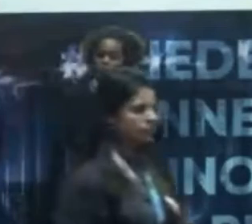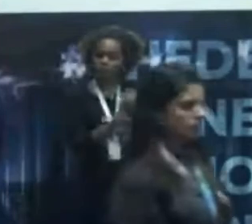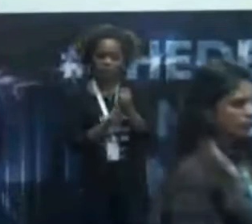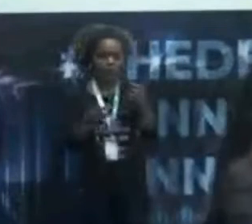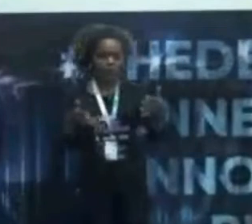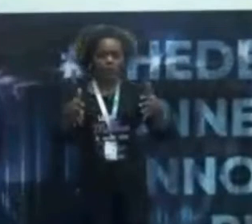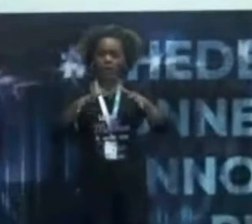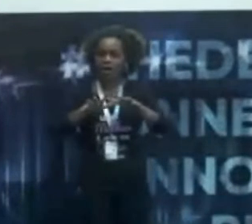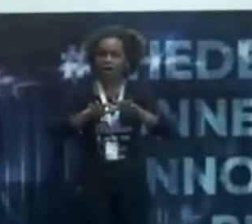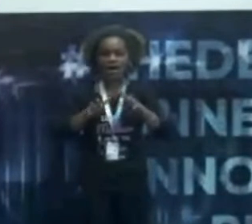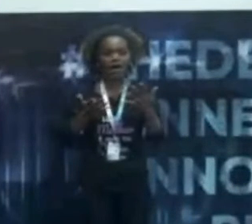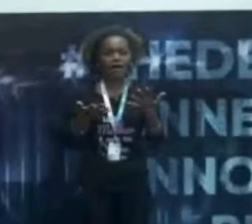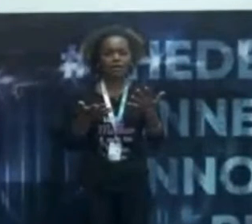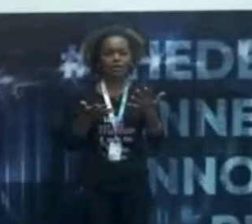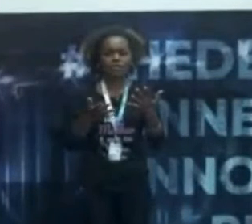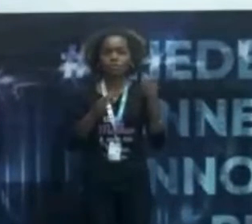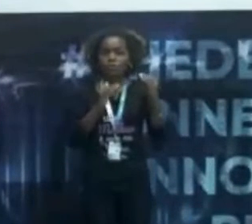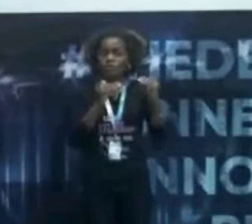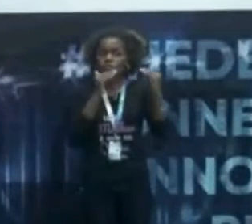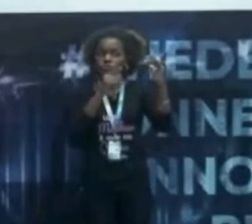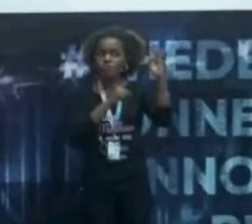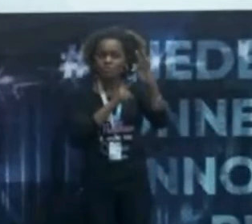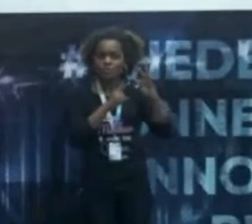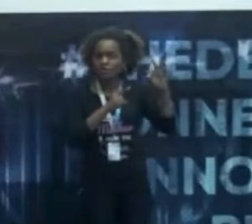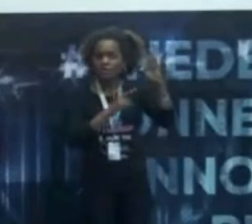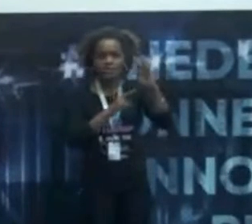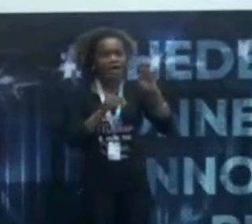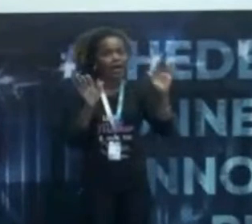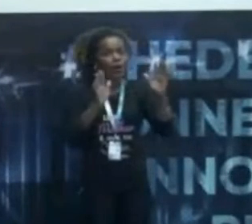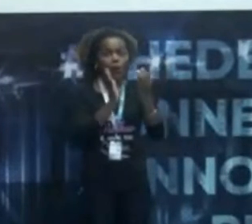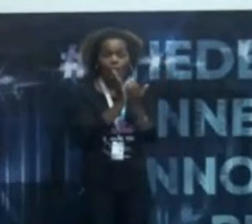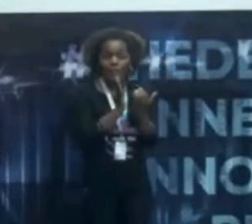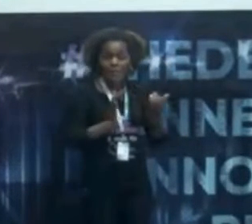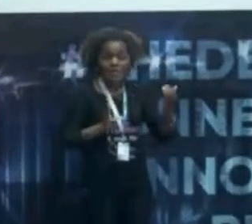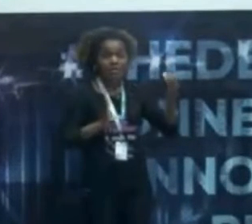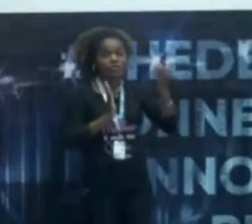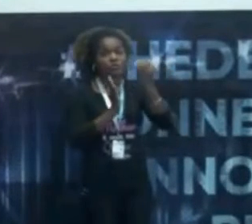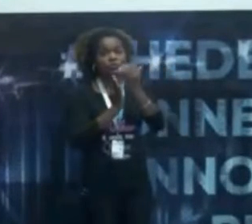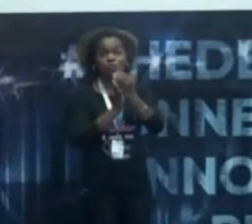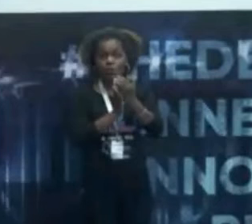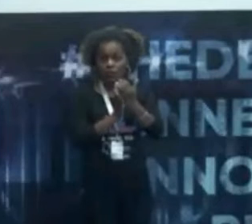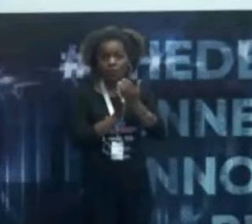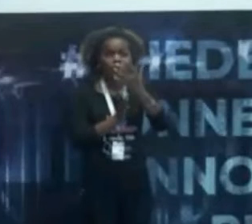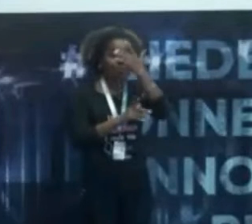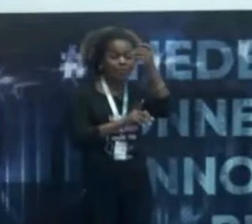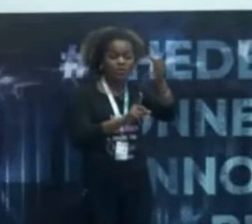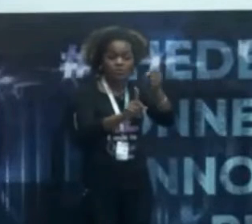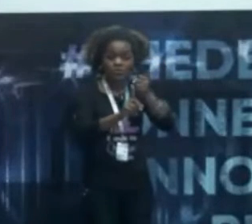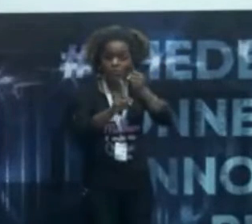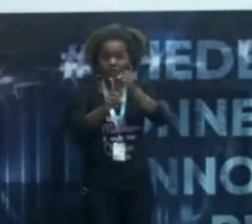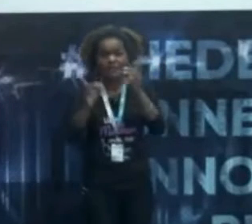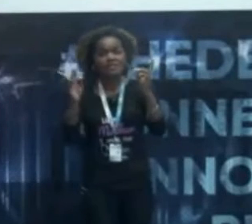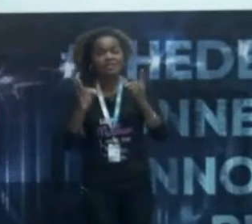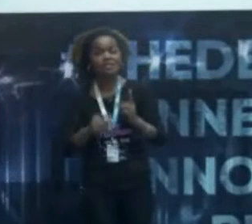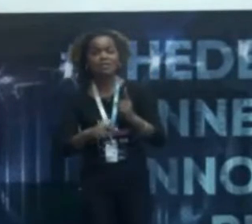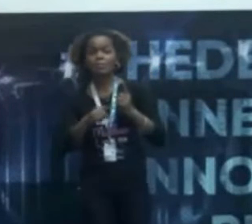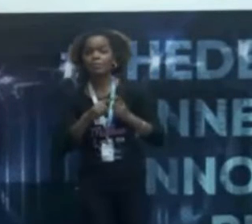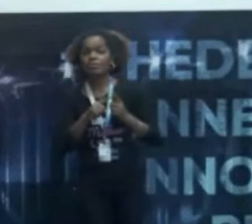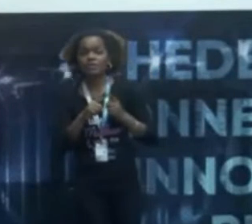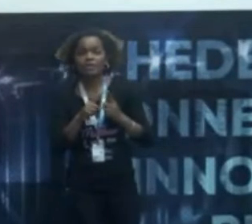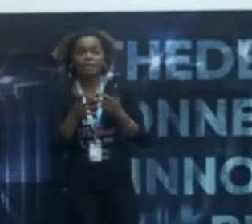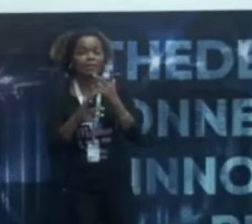superior. Pelo contrário, aumentou muito mais a saída de pessoas com deficiência. Por quê? Porque não houve nenhum tipo de